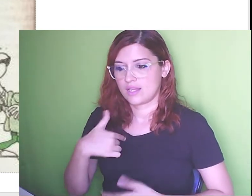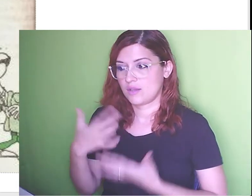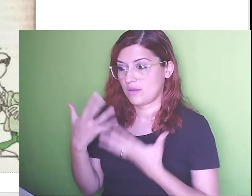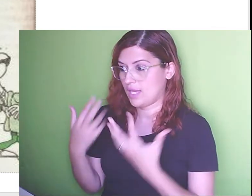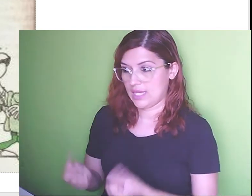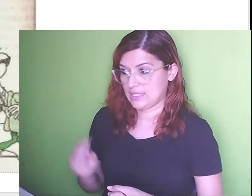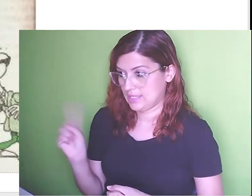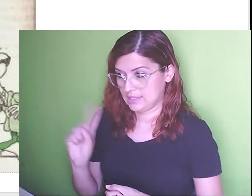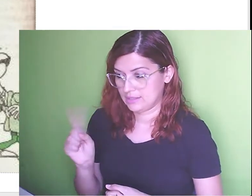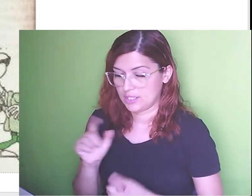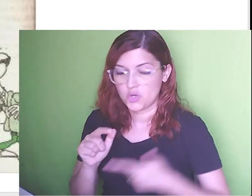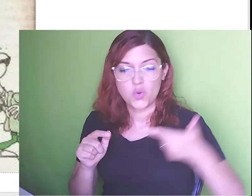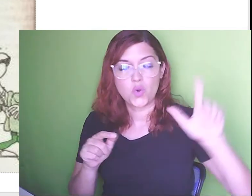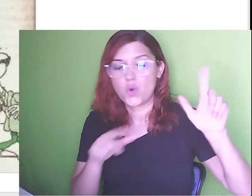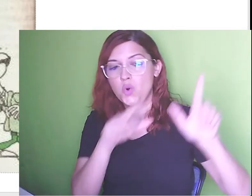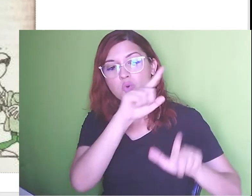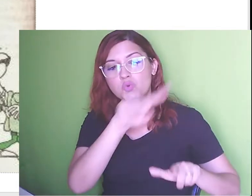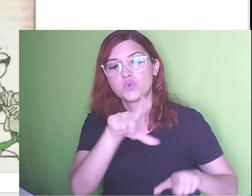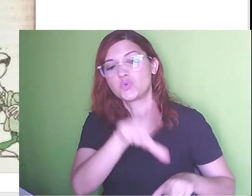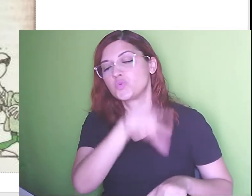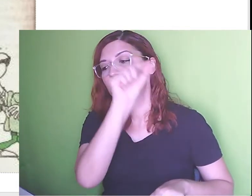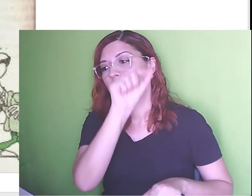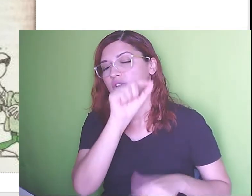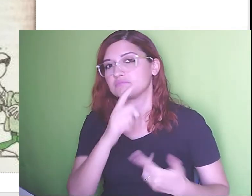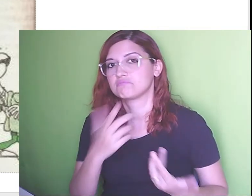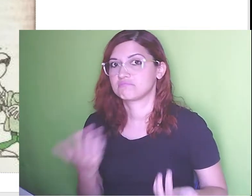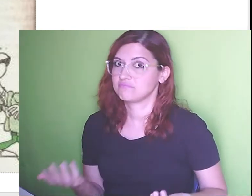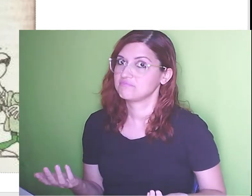formas. Então, se recusar a votar,